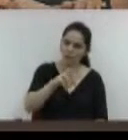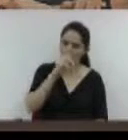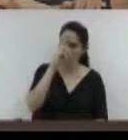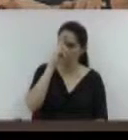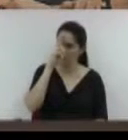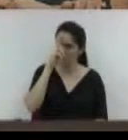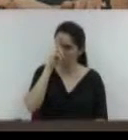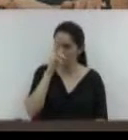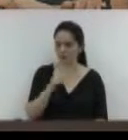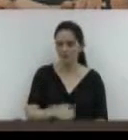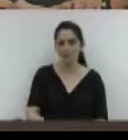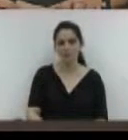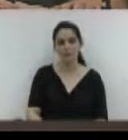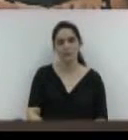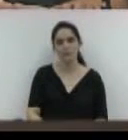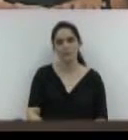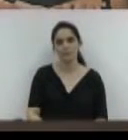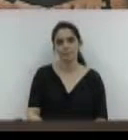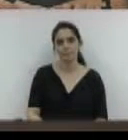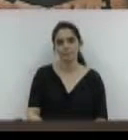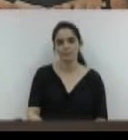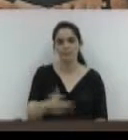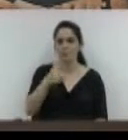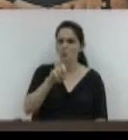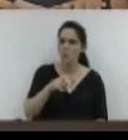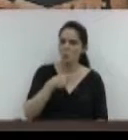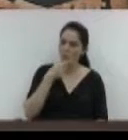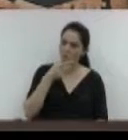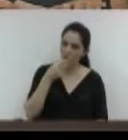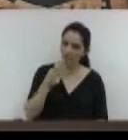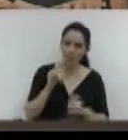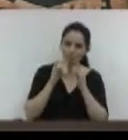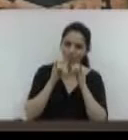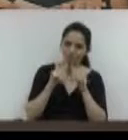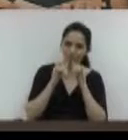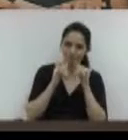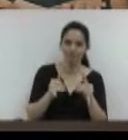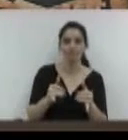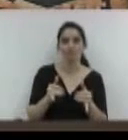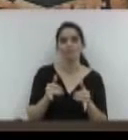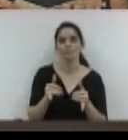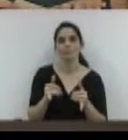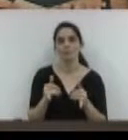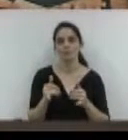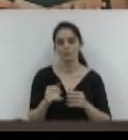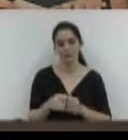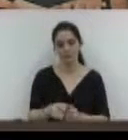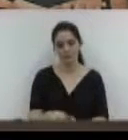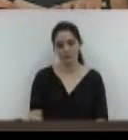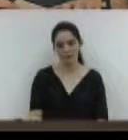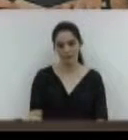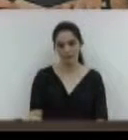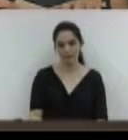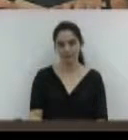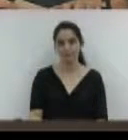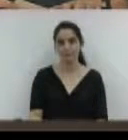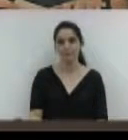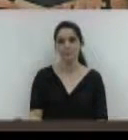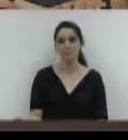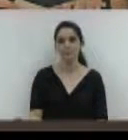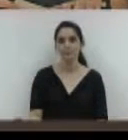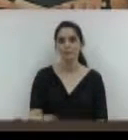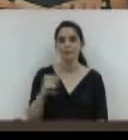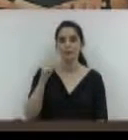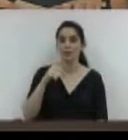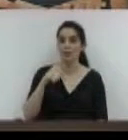acima mencionadas. Desta feita, em razão da representação da presidência da Câmara